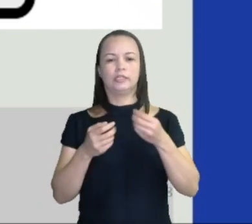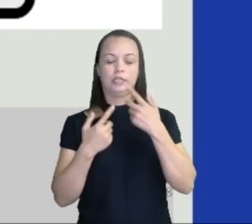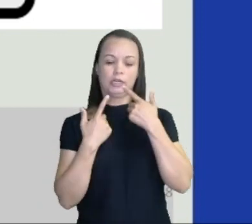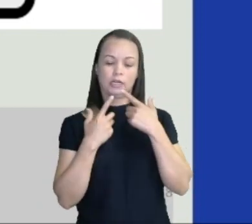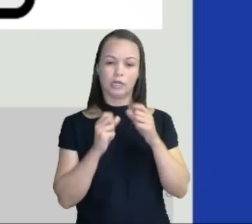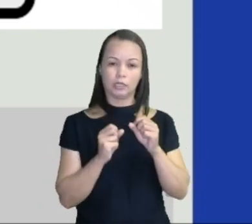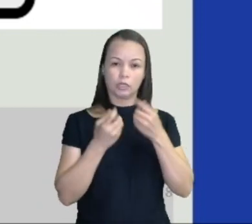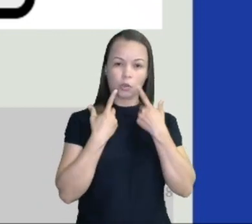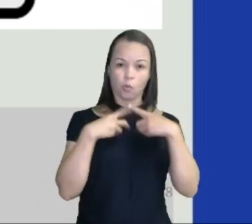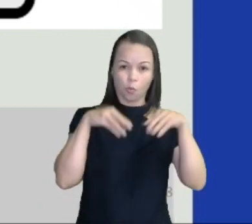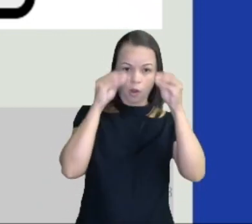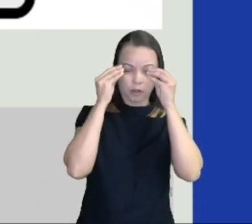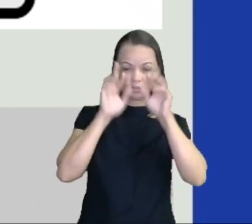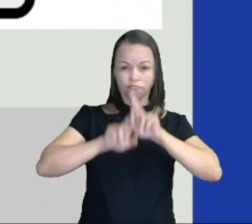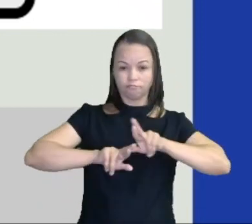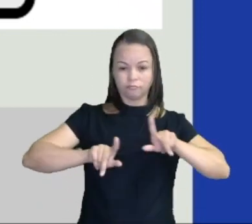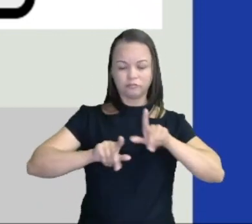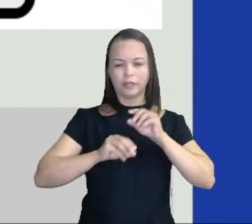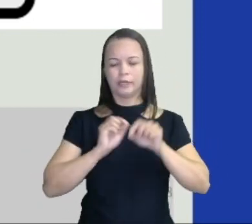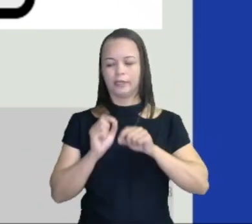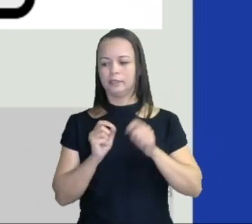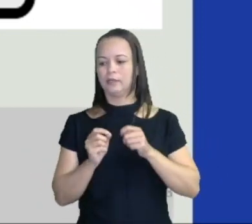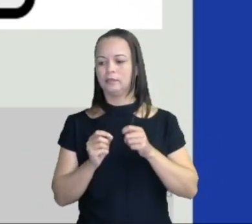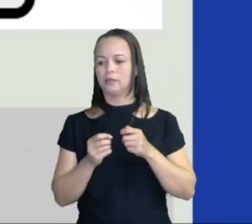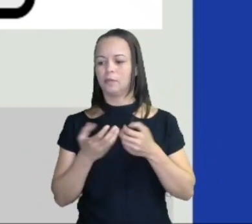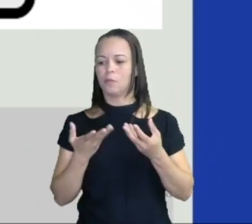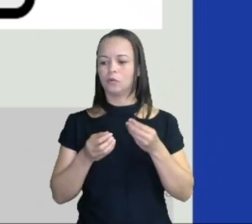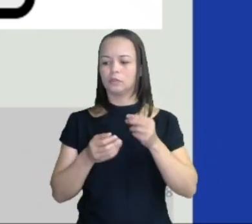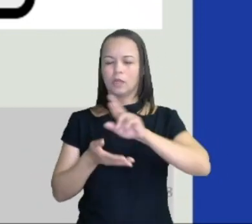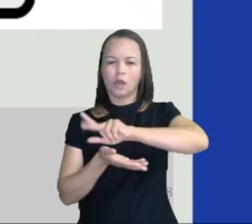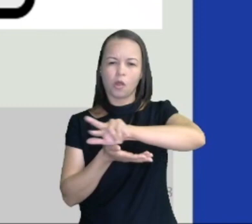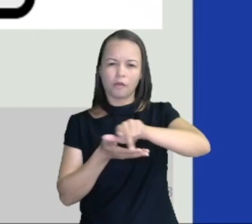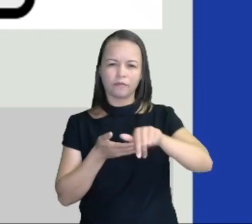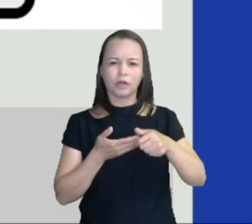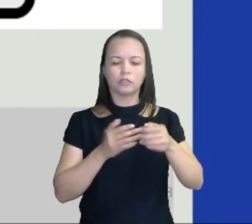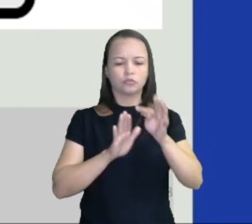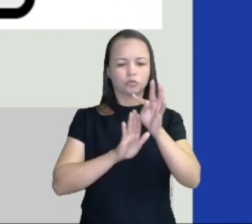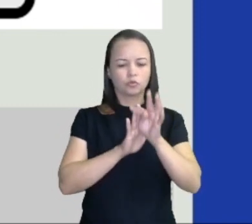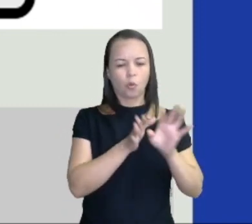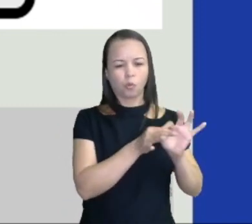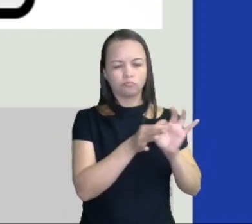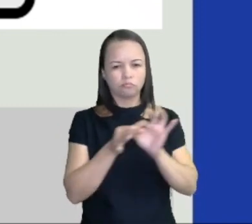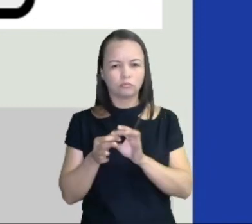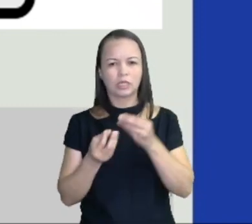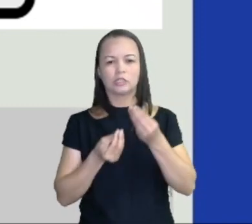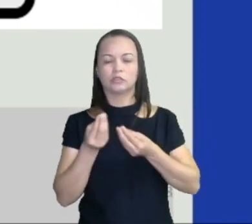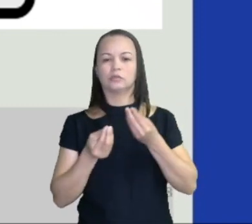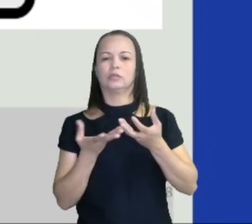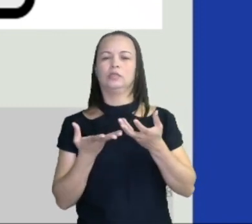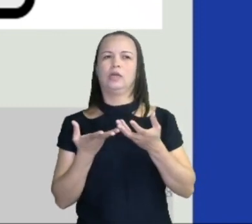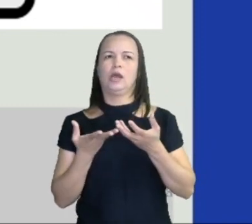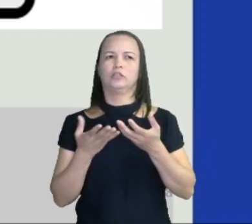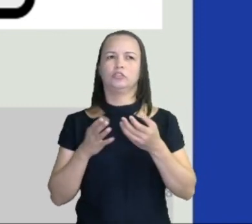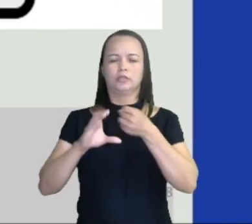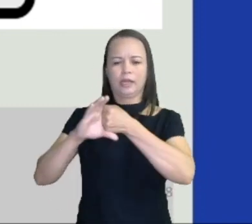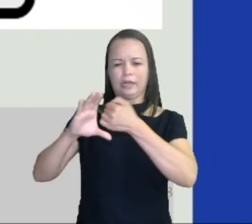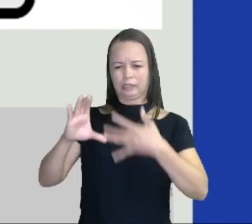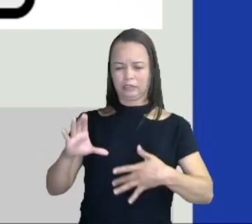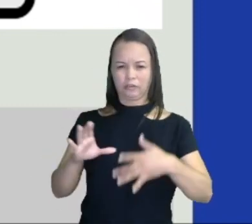contextos, público-alvo e autoria variáveis, as características não são facilmente